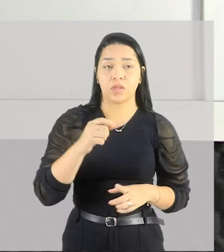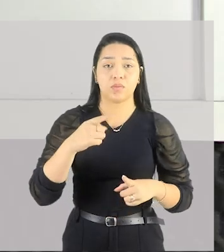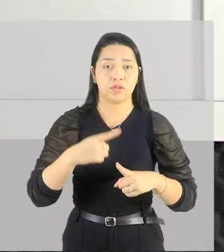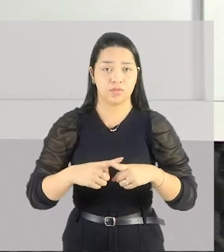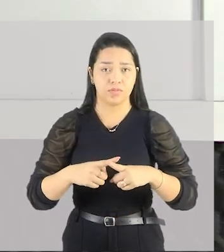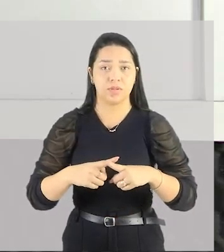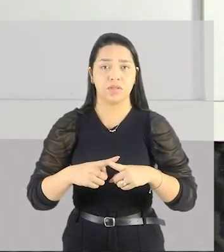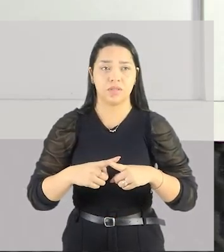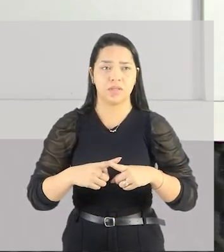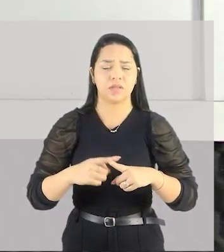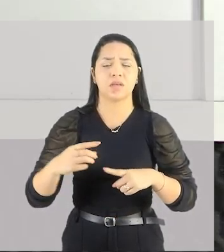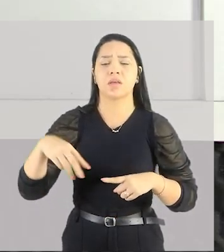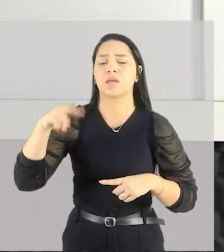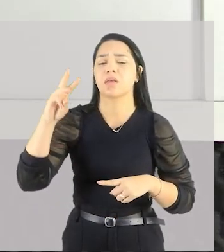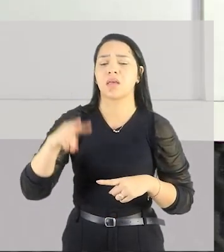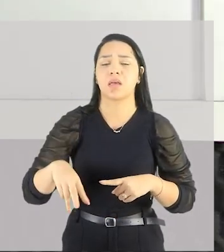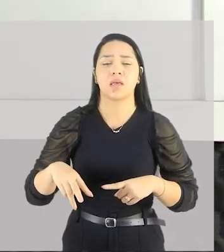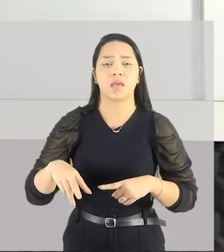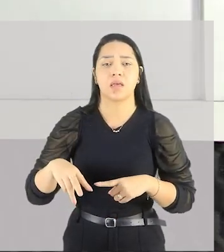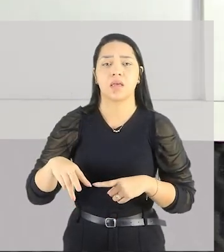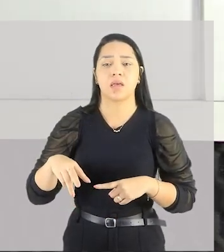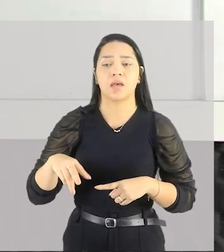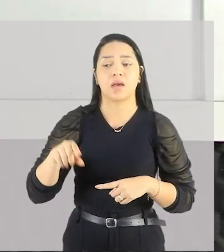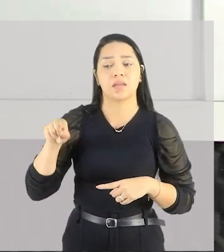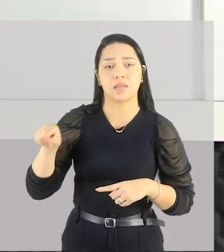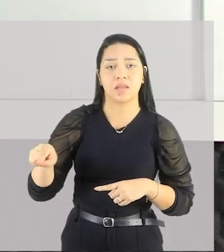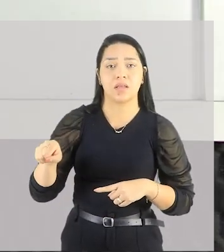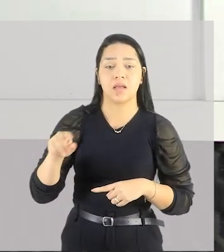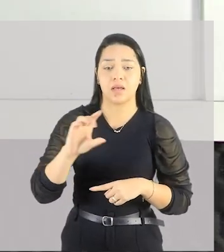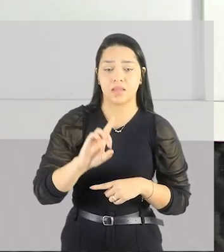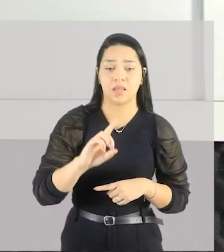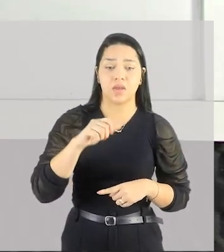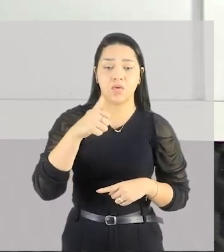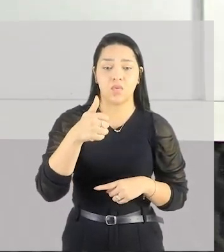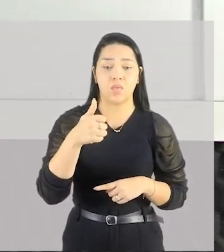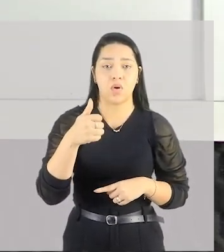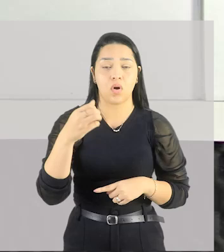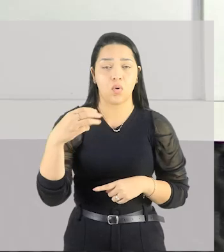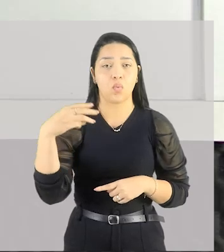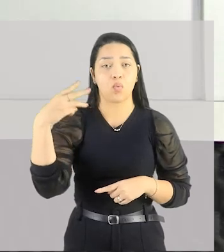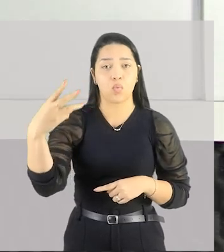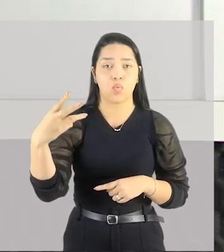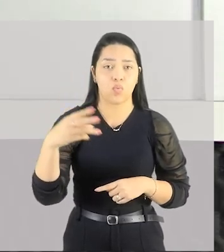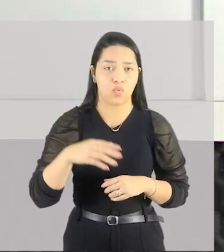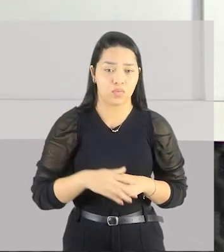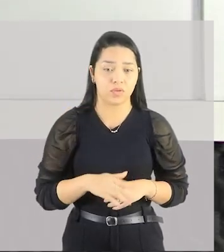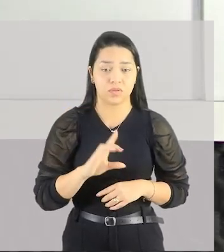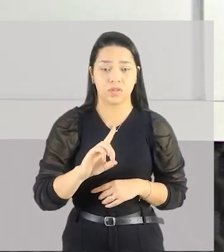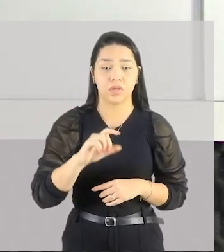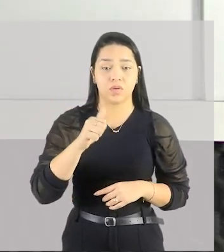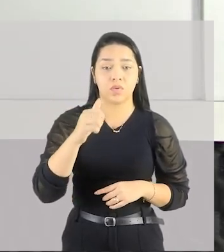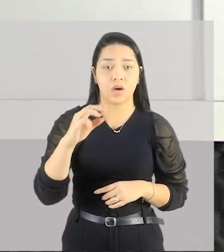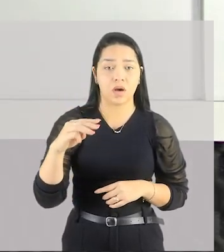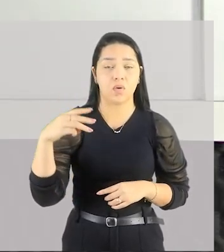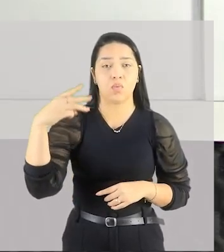uma fração só para quem pertence a C1 e uma outra fração aqui para quem não pertence. Quem é que não pertence